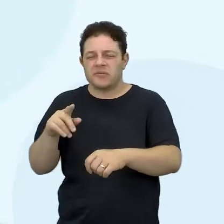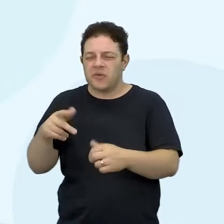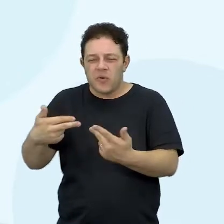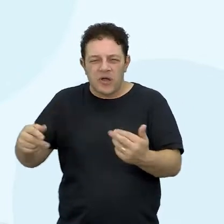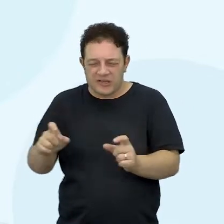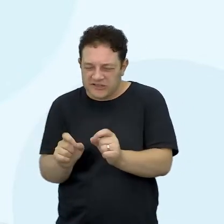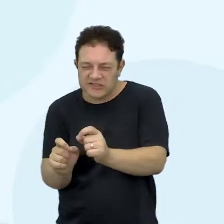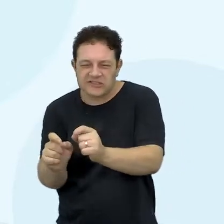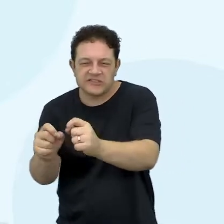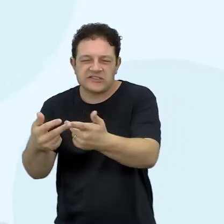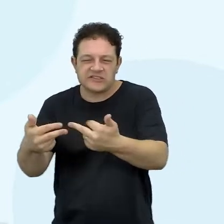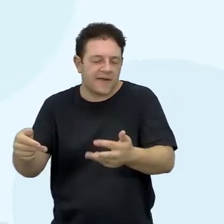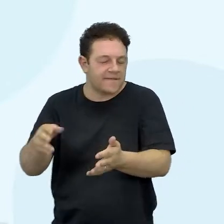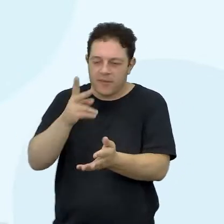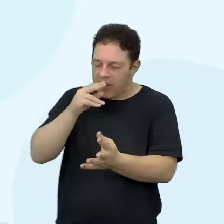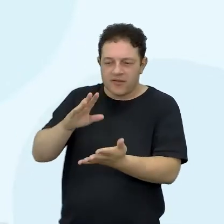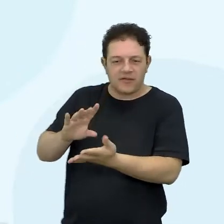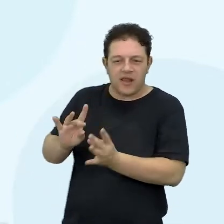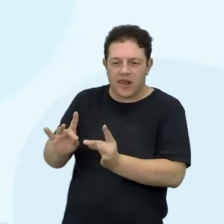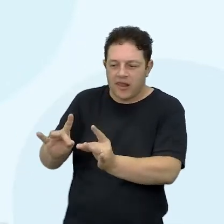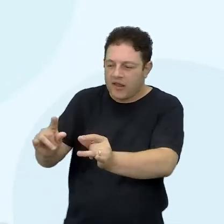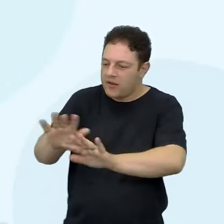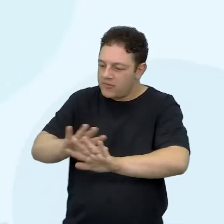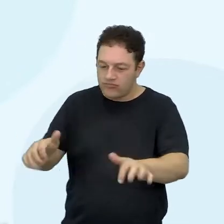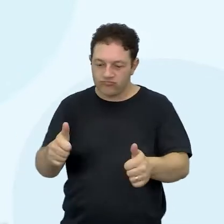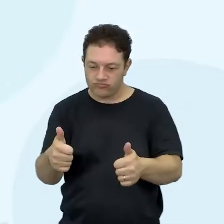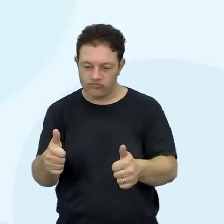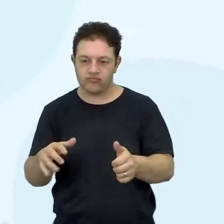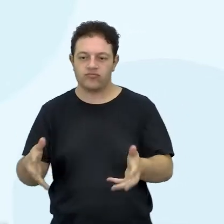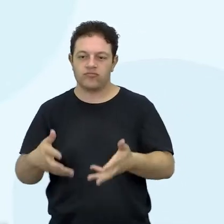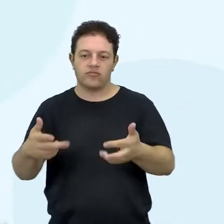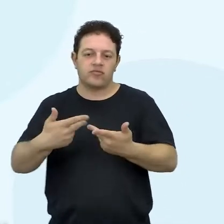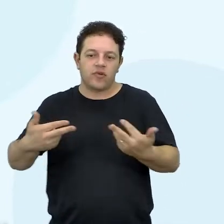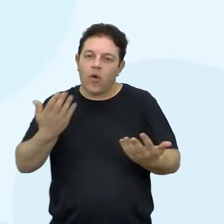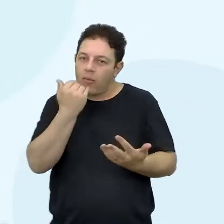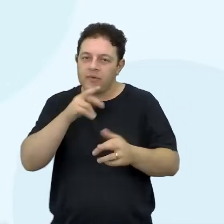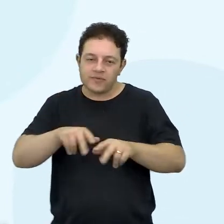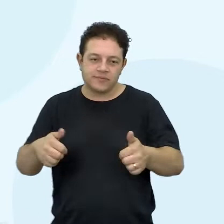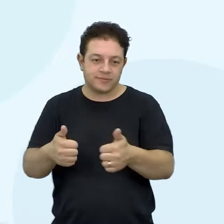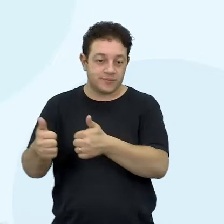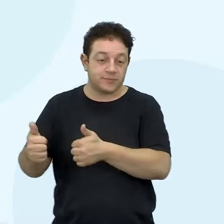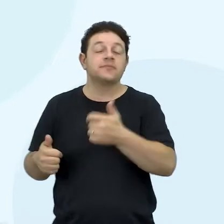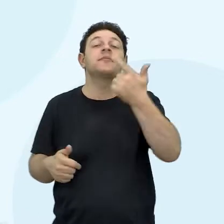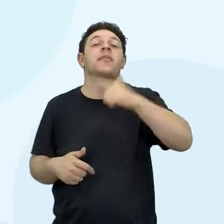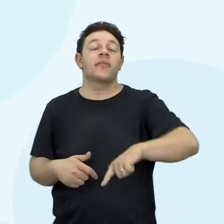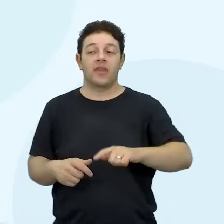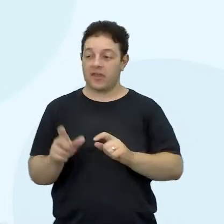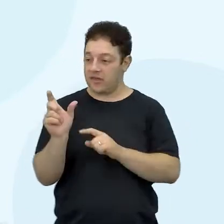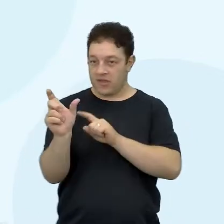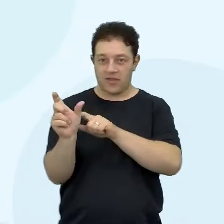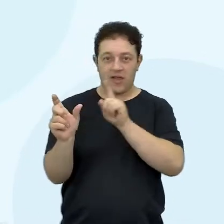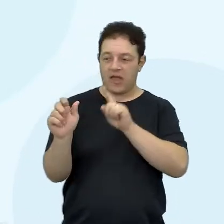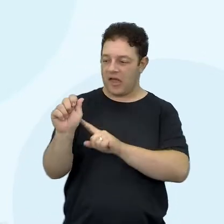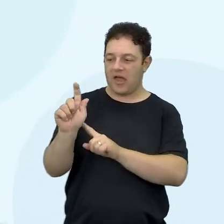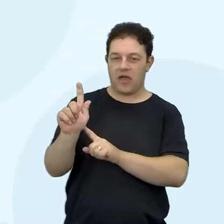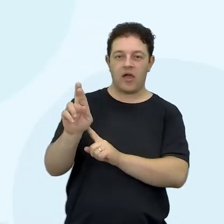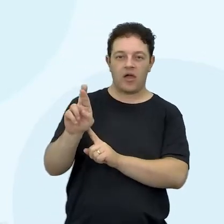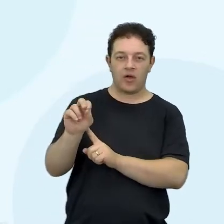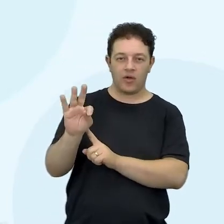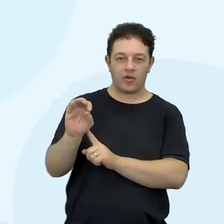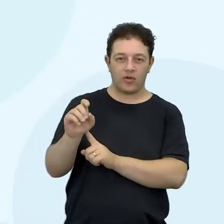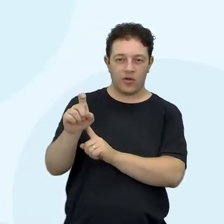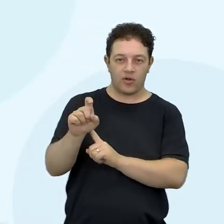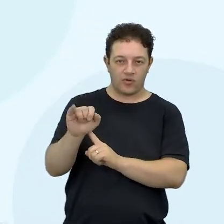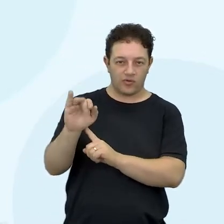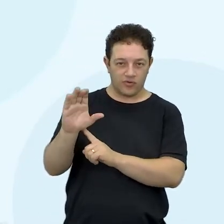ressaltou bastante isso durante a nossa aula. Vimos também, né, que os agrotóxicos, eles podem